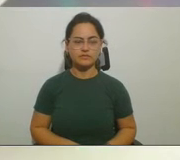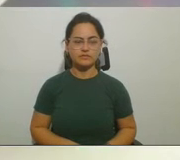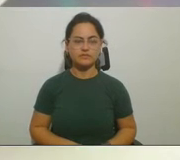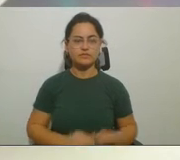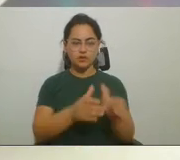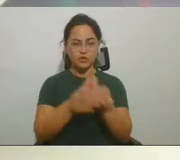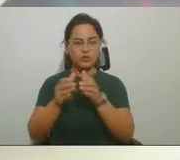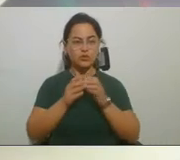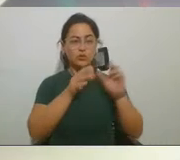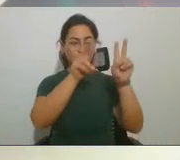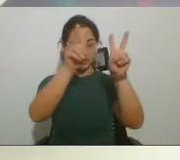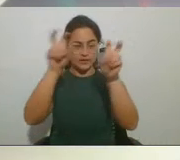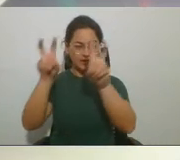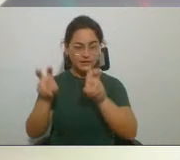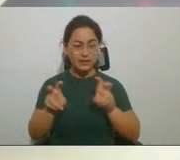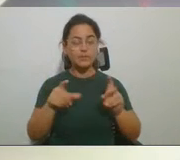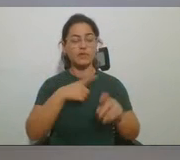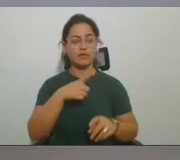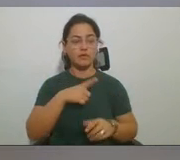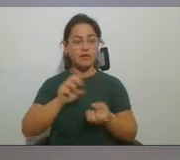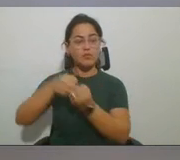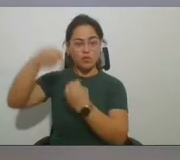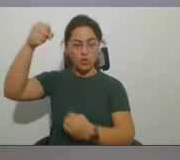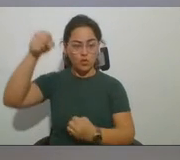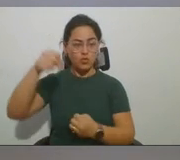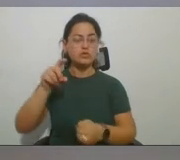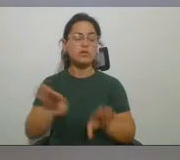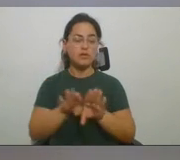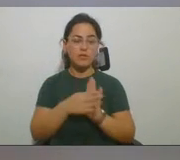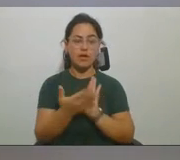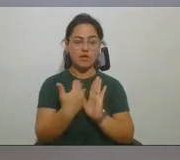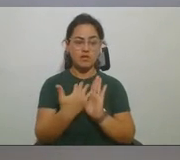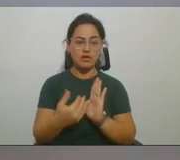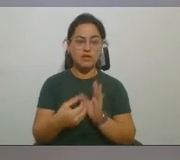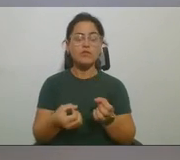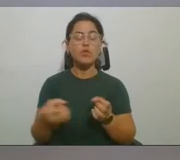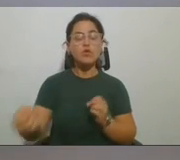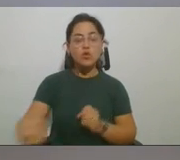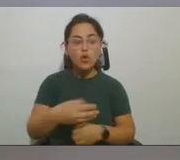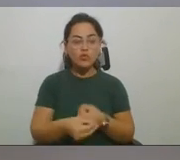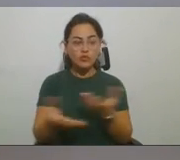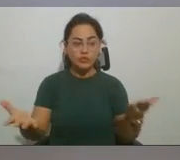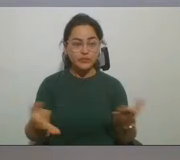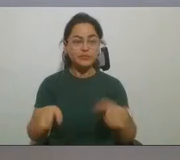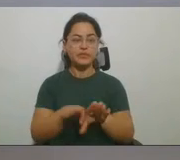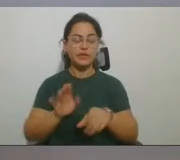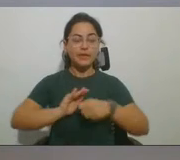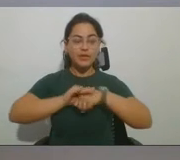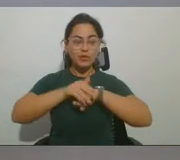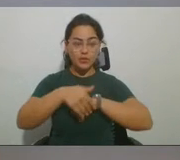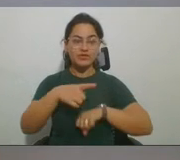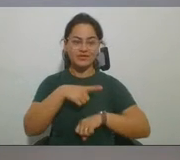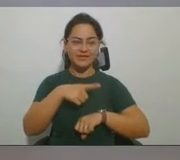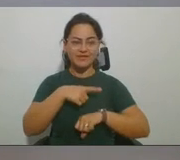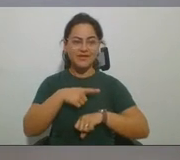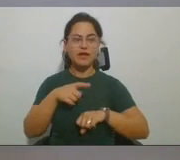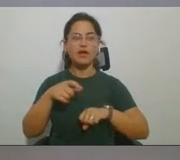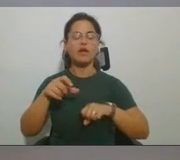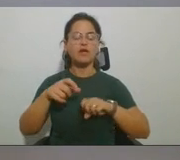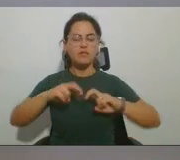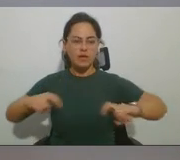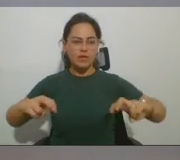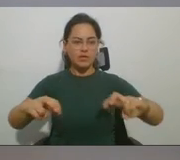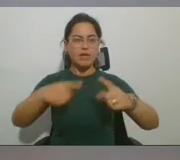os grupos temáticos, a apresentação de pôsteres e o lançamento dos livros, e à noite nós teremos, então, a segunda mesa